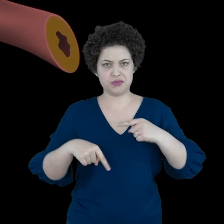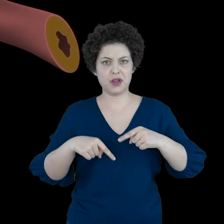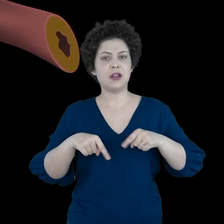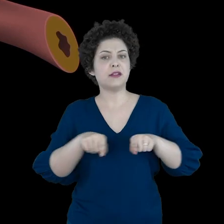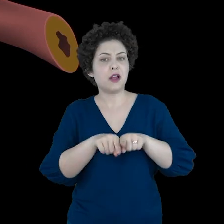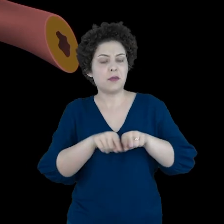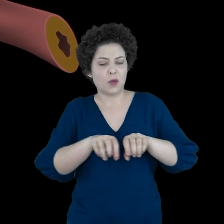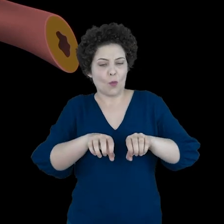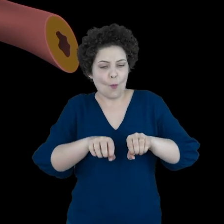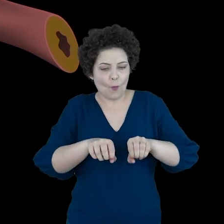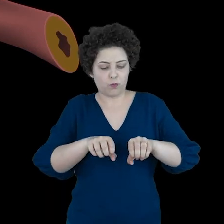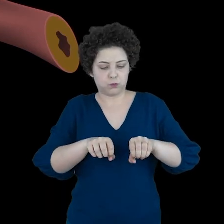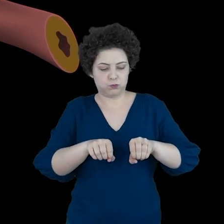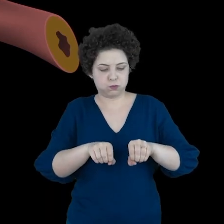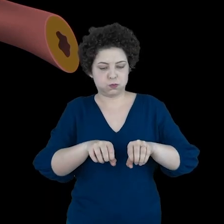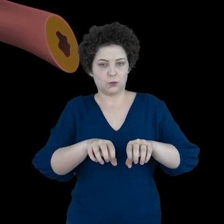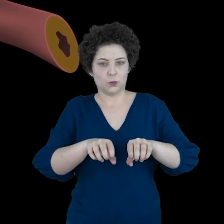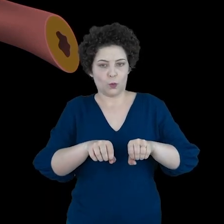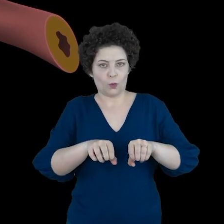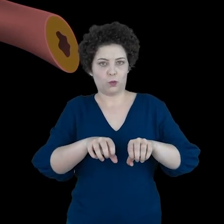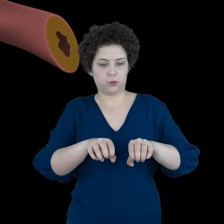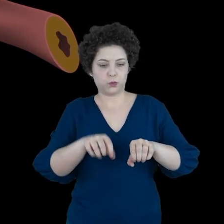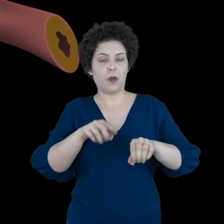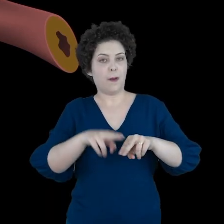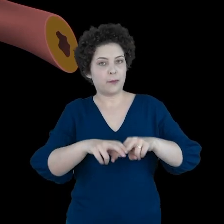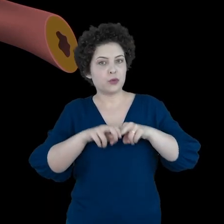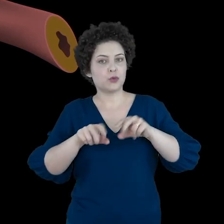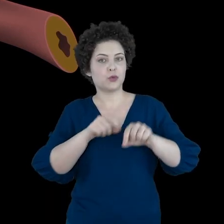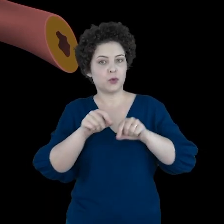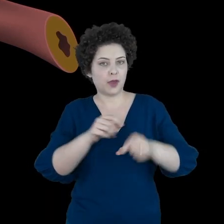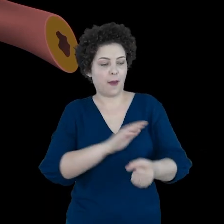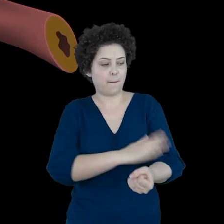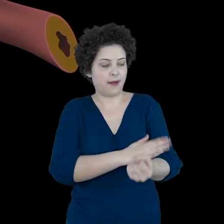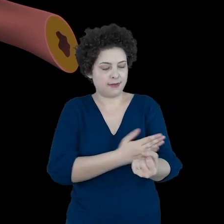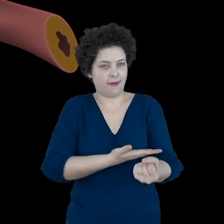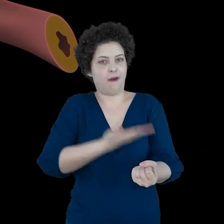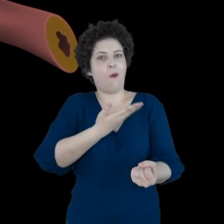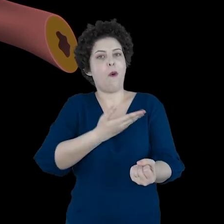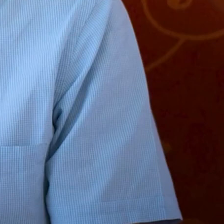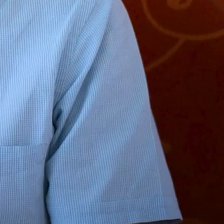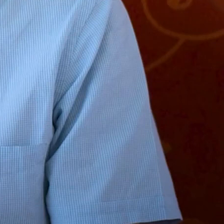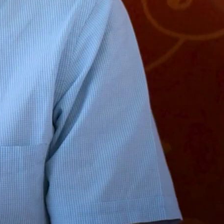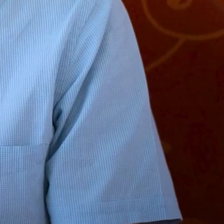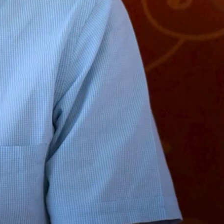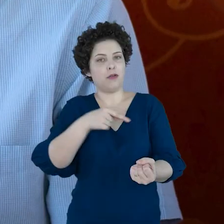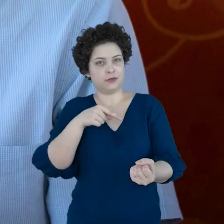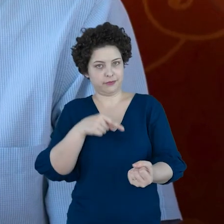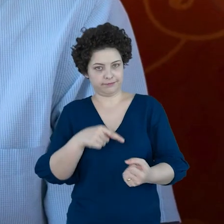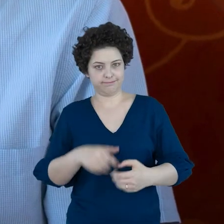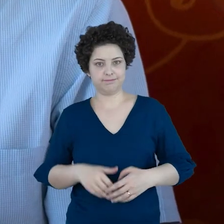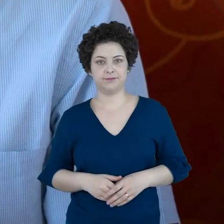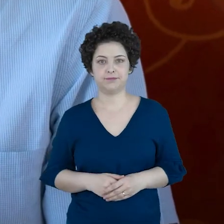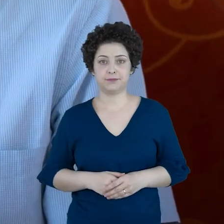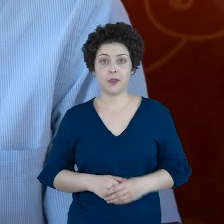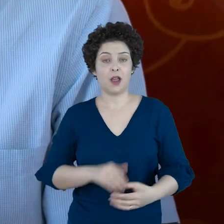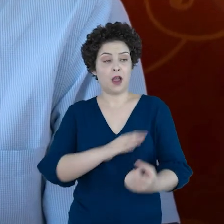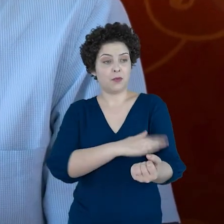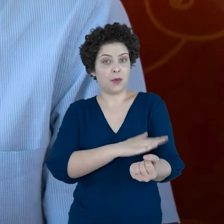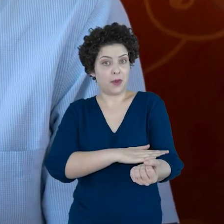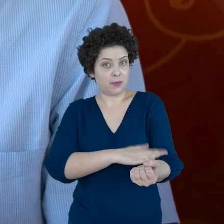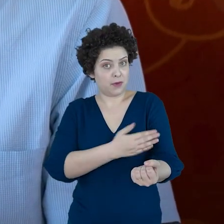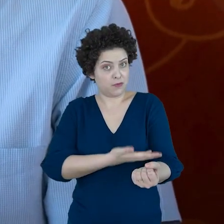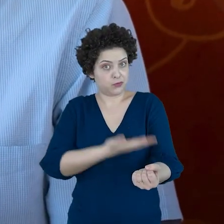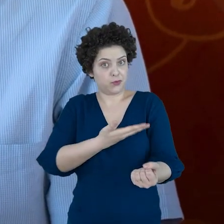encontra para passar pelos vasos são responsáveis pelo aumento de pressão. A hipertensão arterial é uma